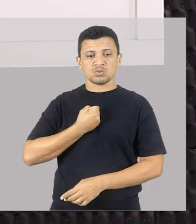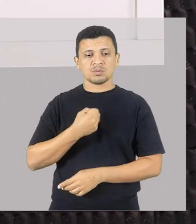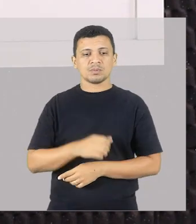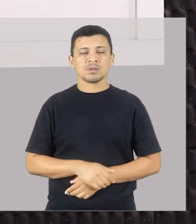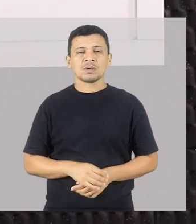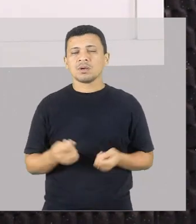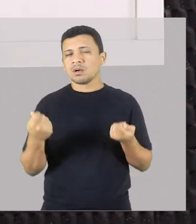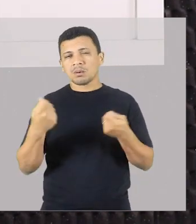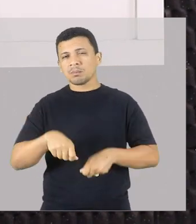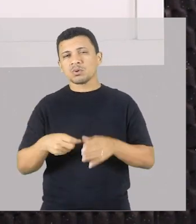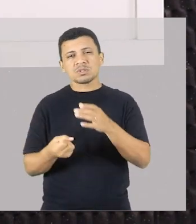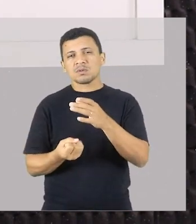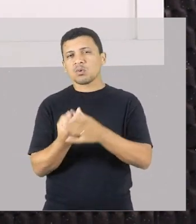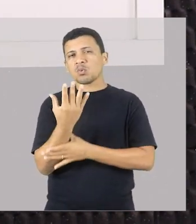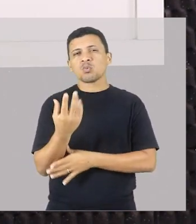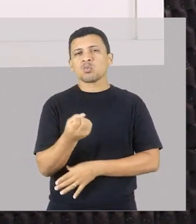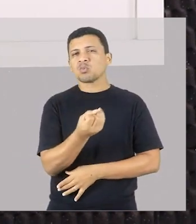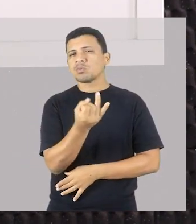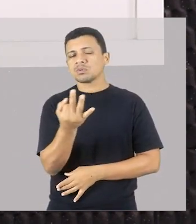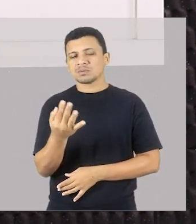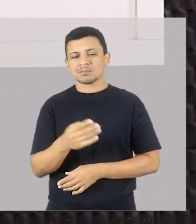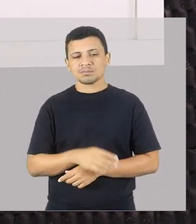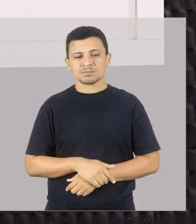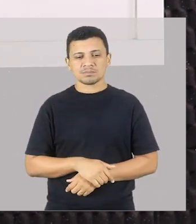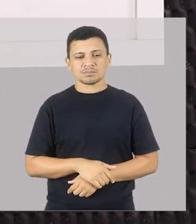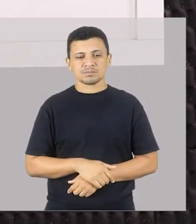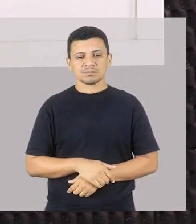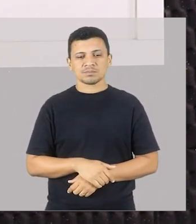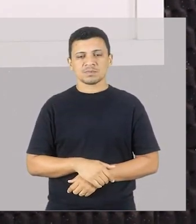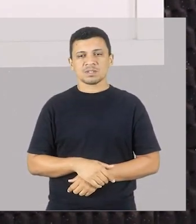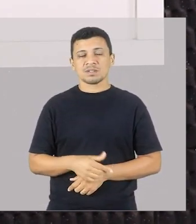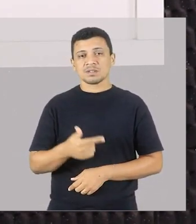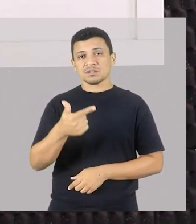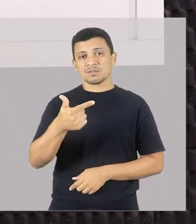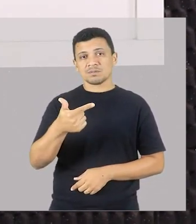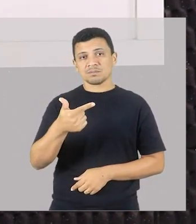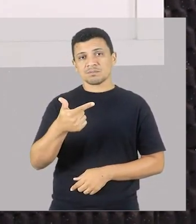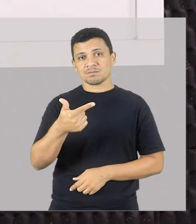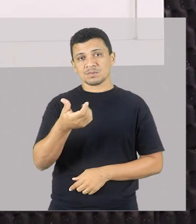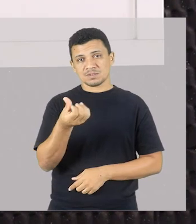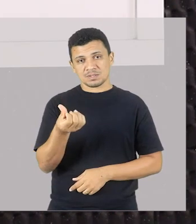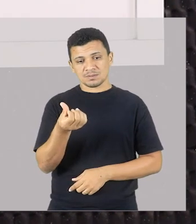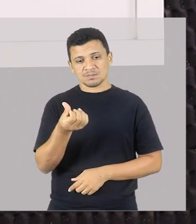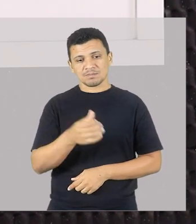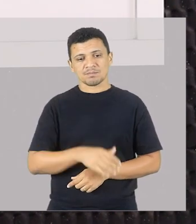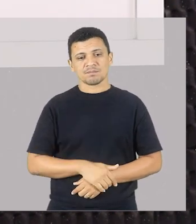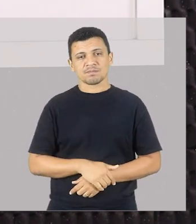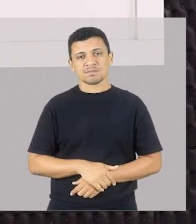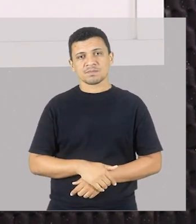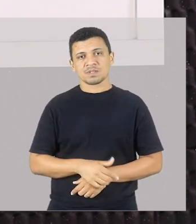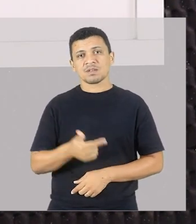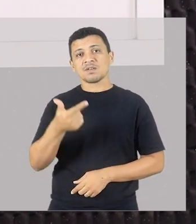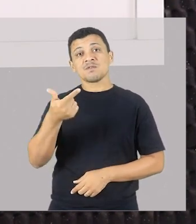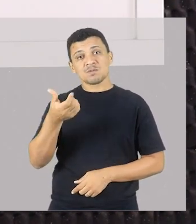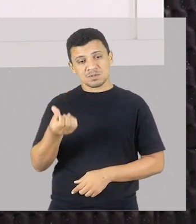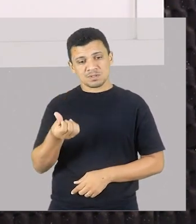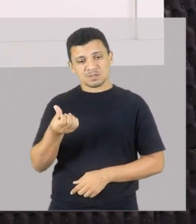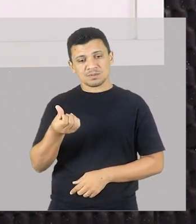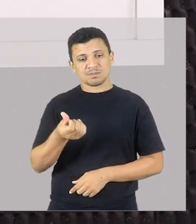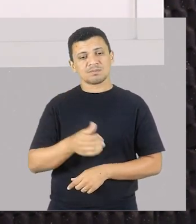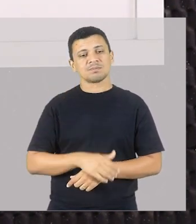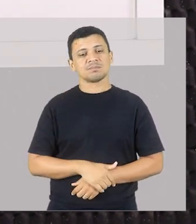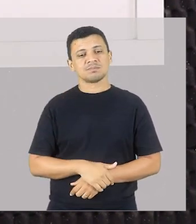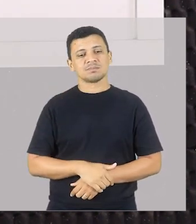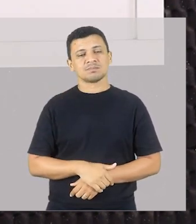posso formar com esse modelo novo. Ó, nessa aqui eu tenho 26 posições, aqui eu tenho 26